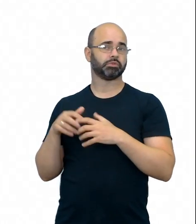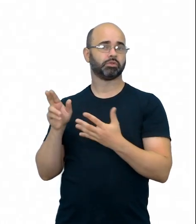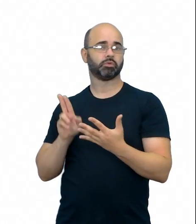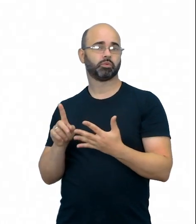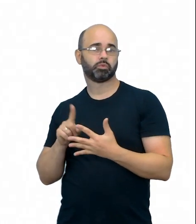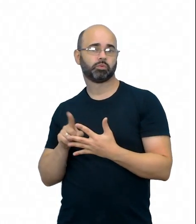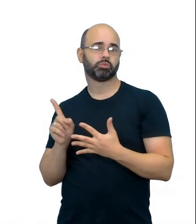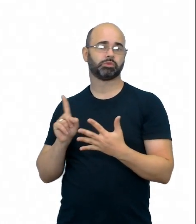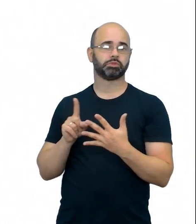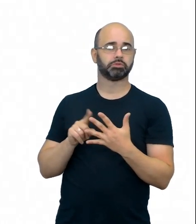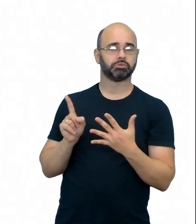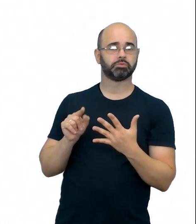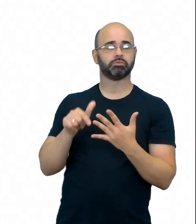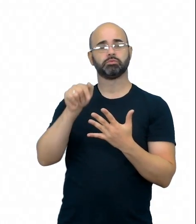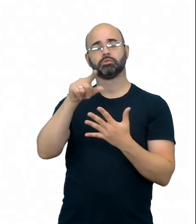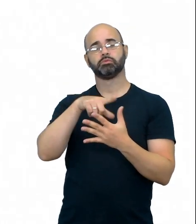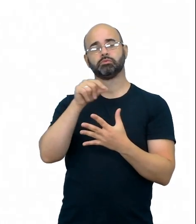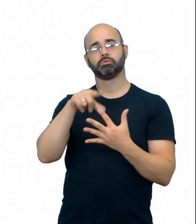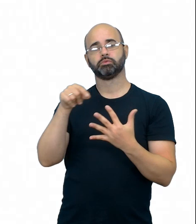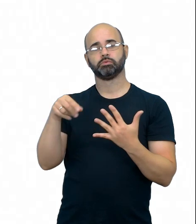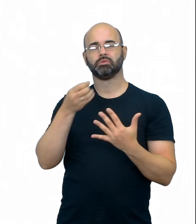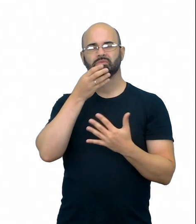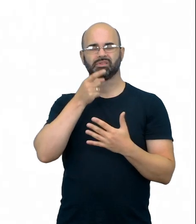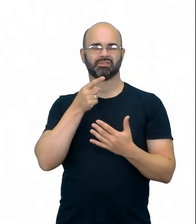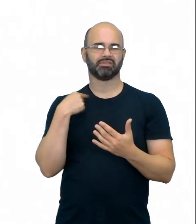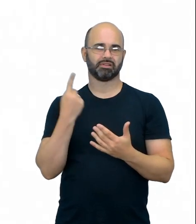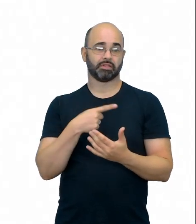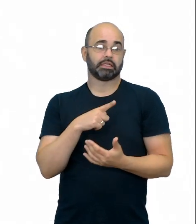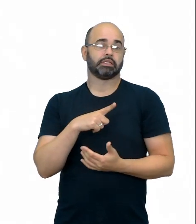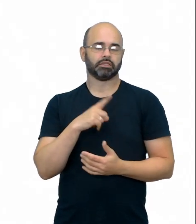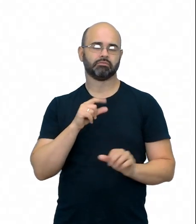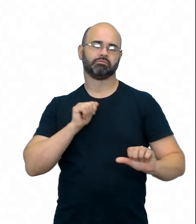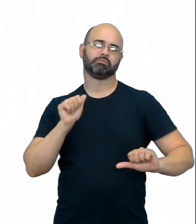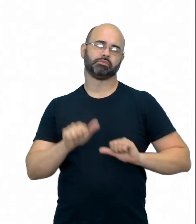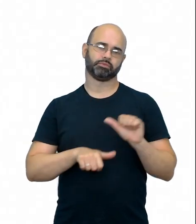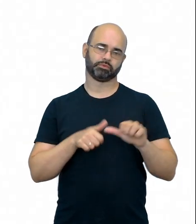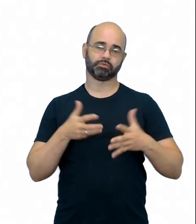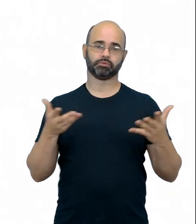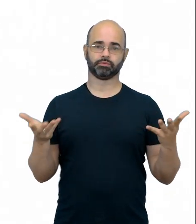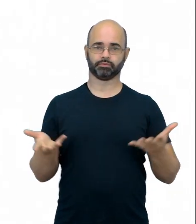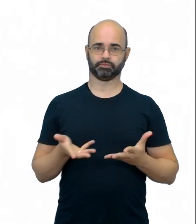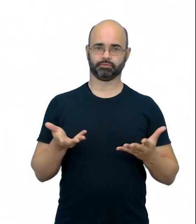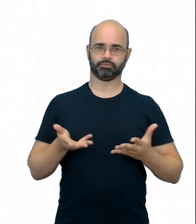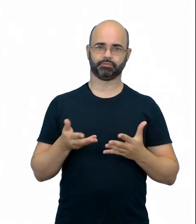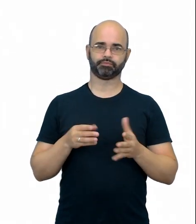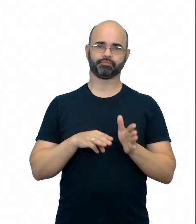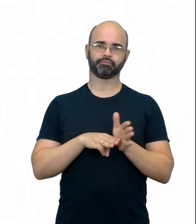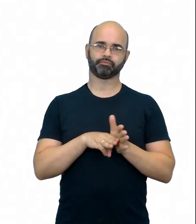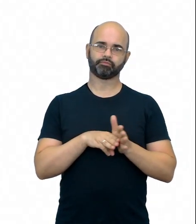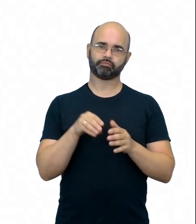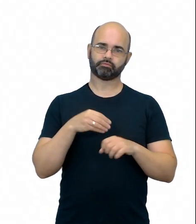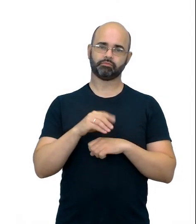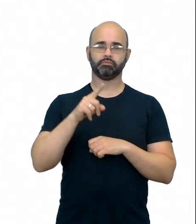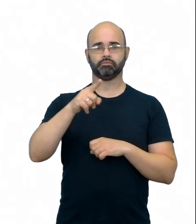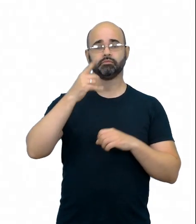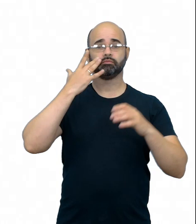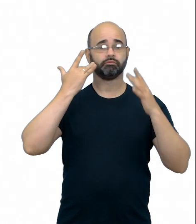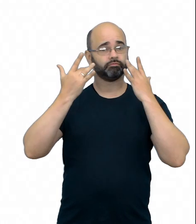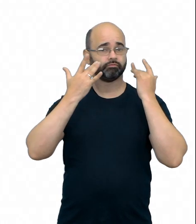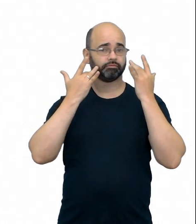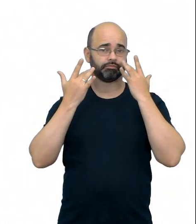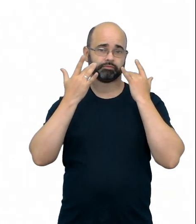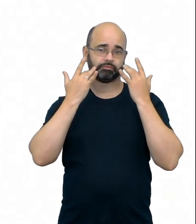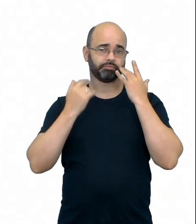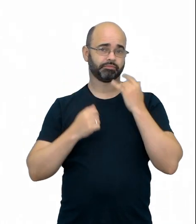conseguir mudar o que a gente tem, tá bom? Então, minha metodologia aqui de hoje sugere uma dramatização, um teatro para